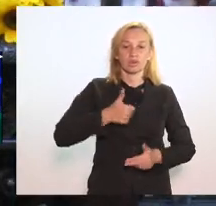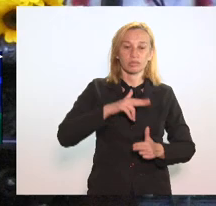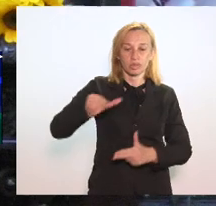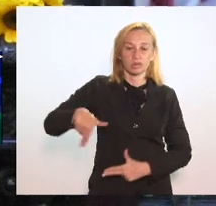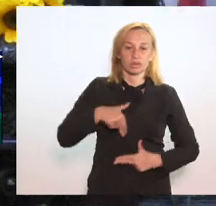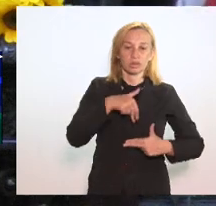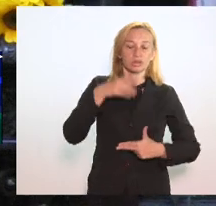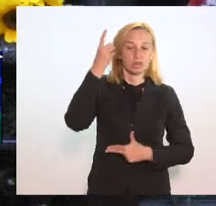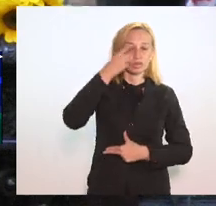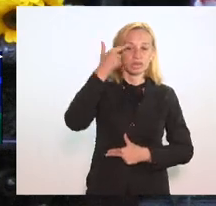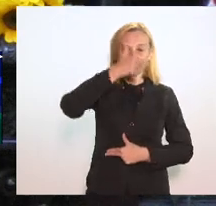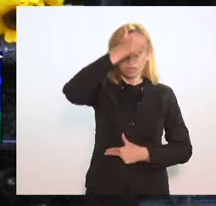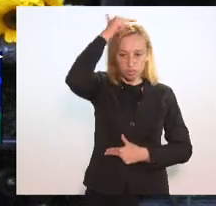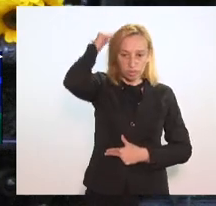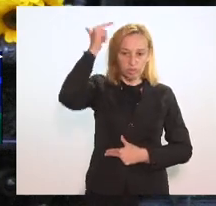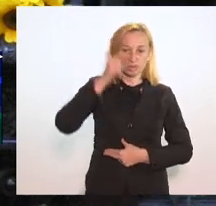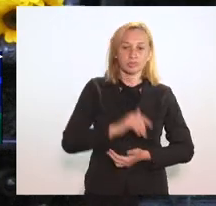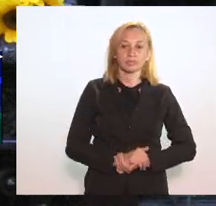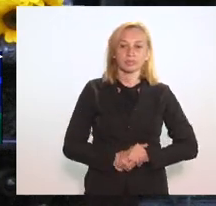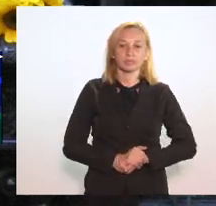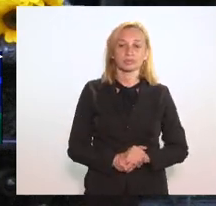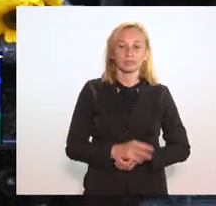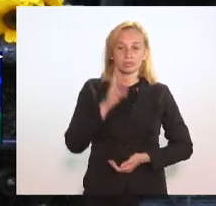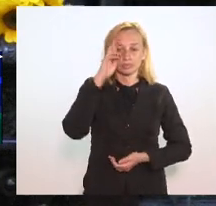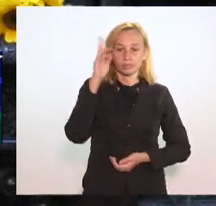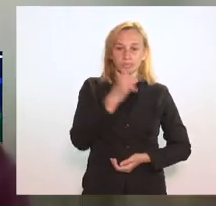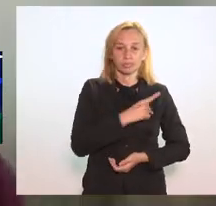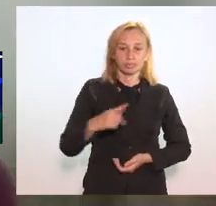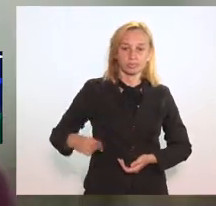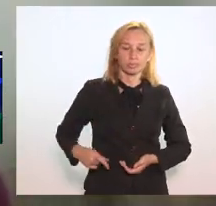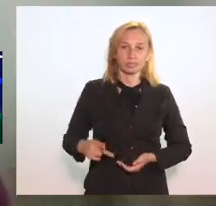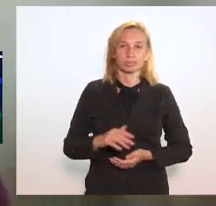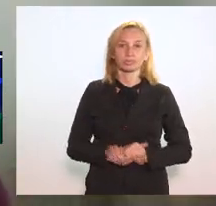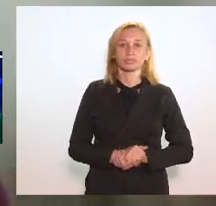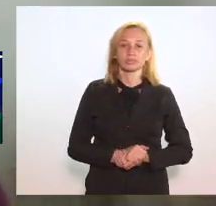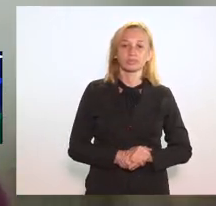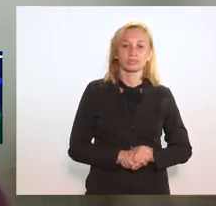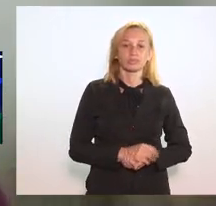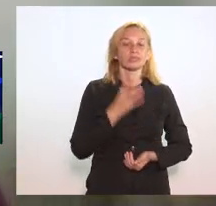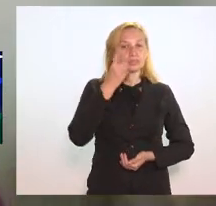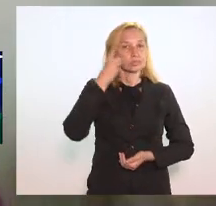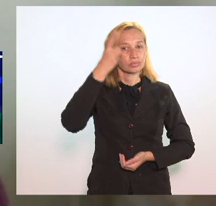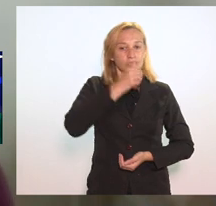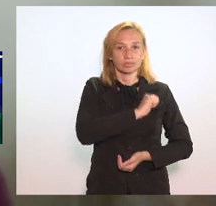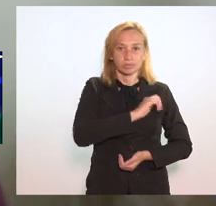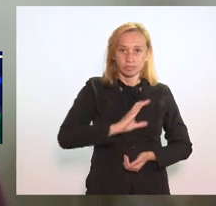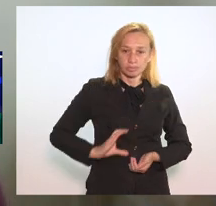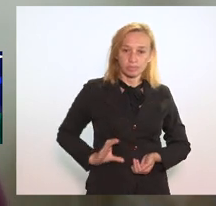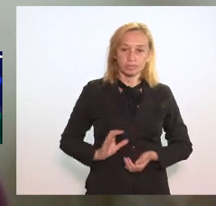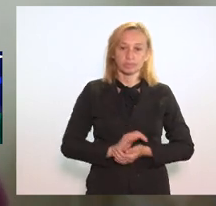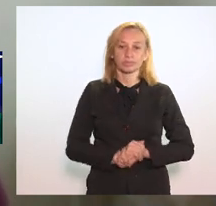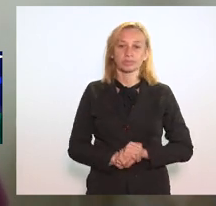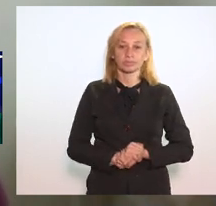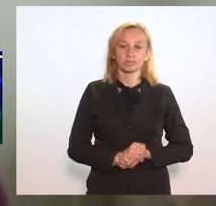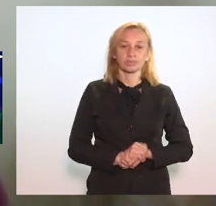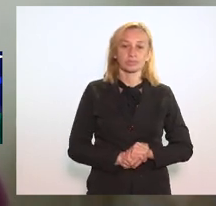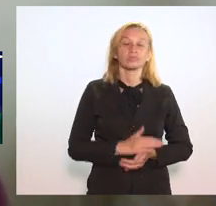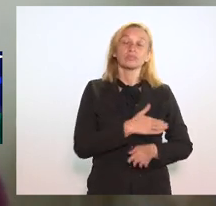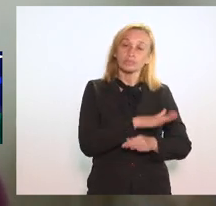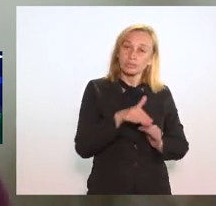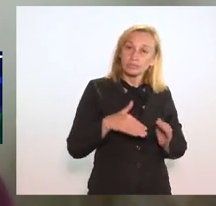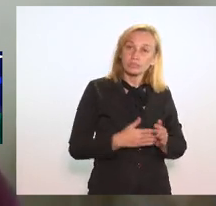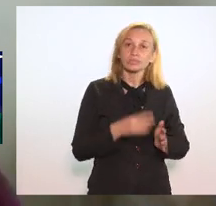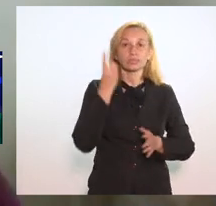Deputado Luiz Paulo o shopping acidente Deputado André Ceciliano senhoras e